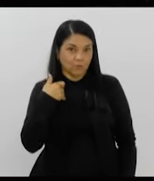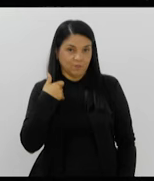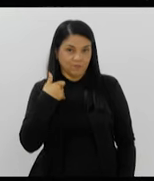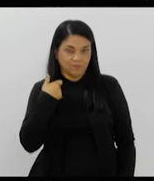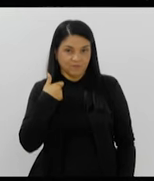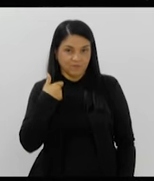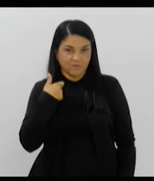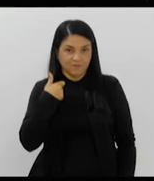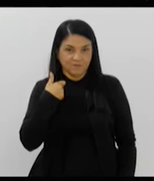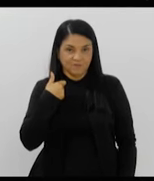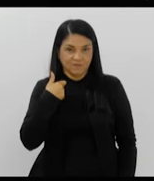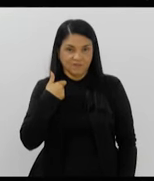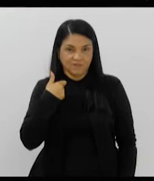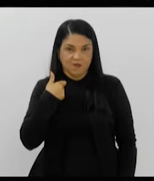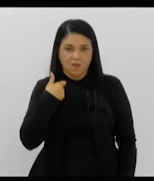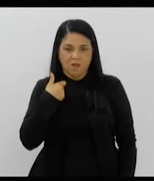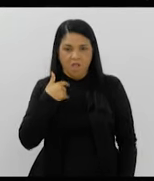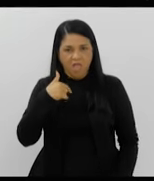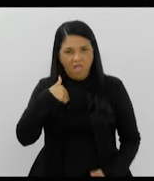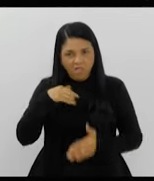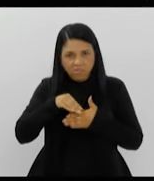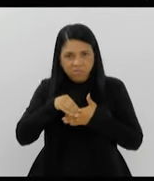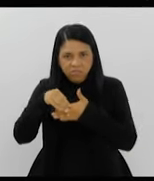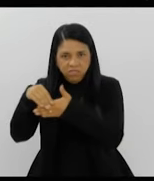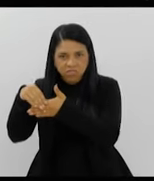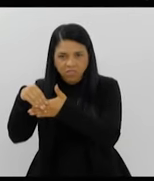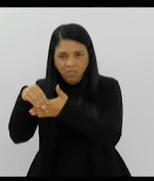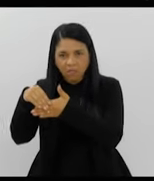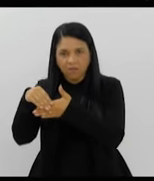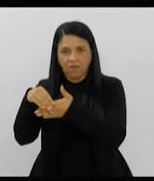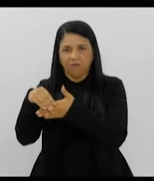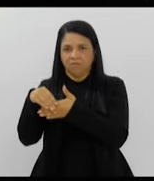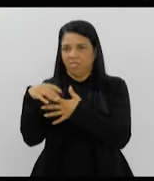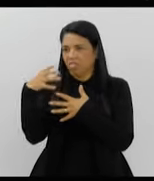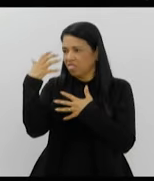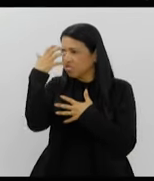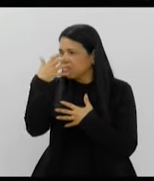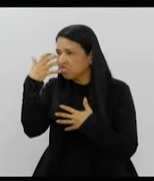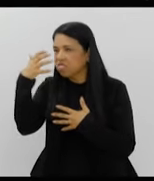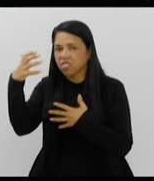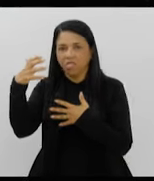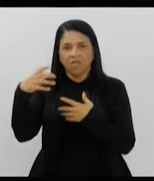não vou deixar me conduzir nem seduzir por brigas